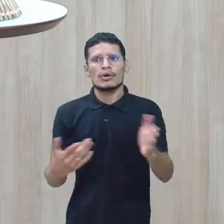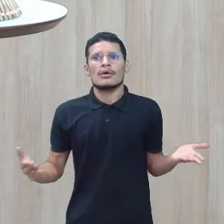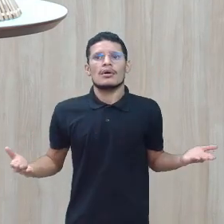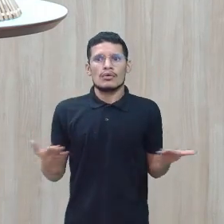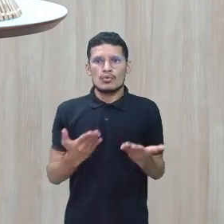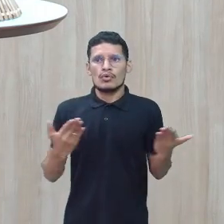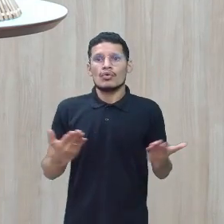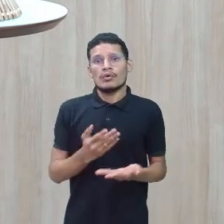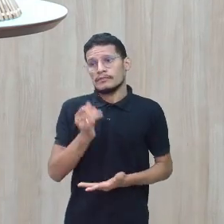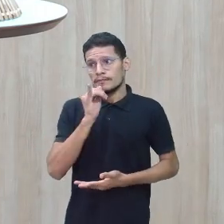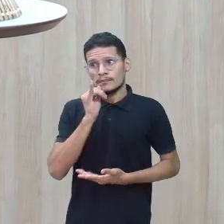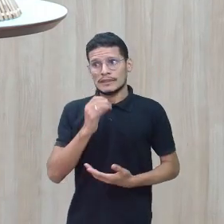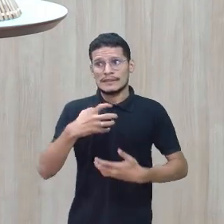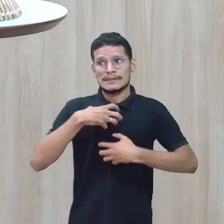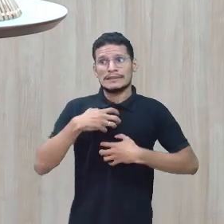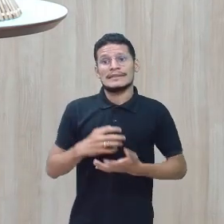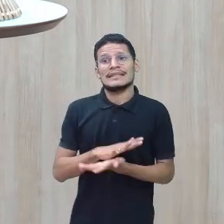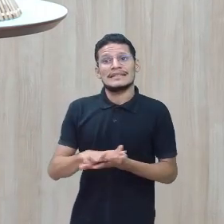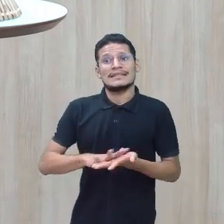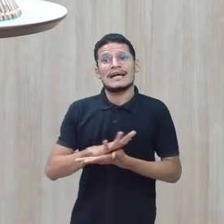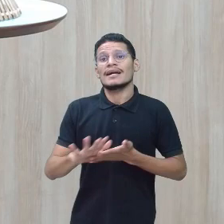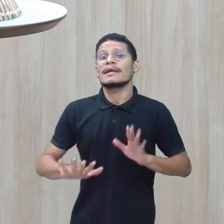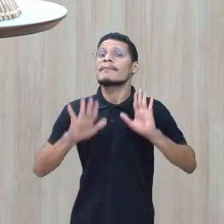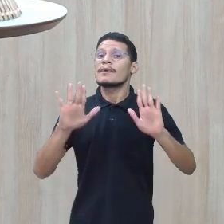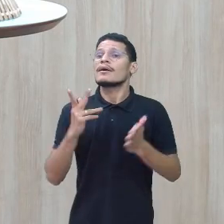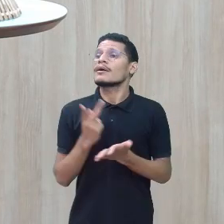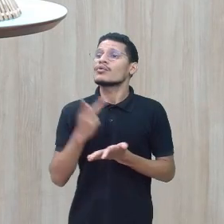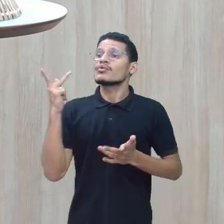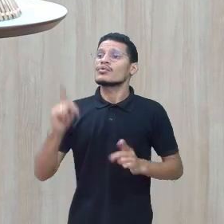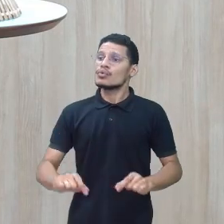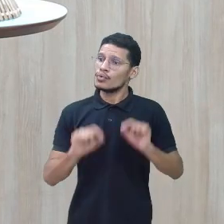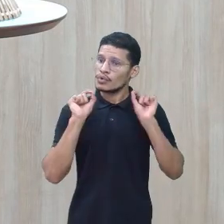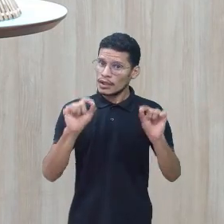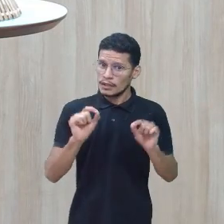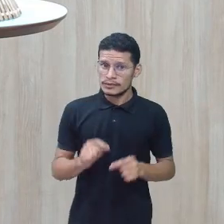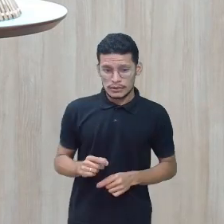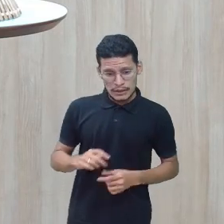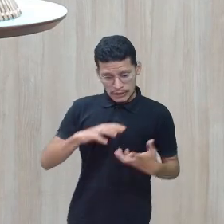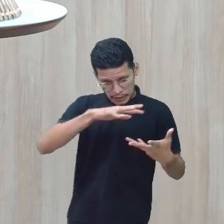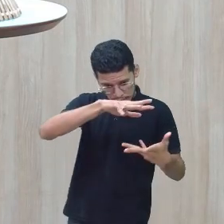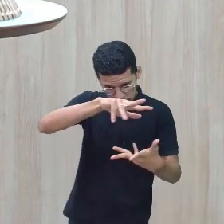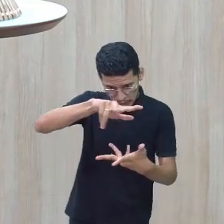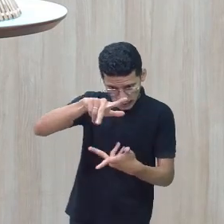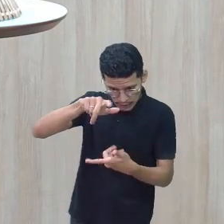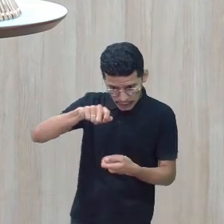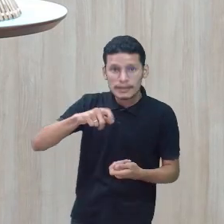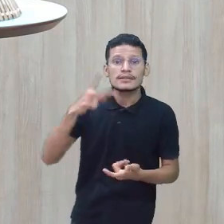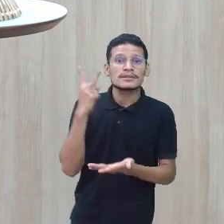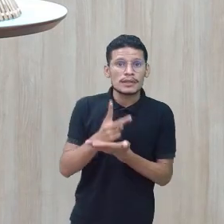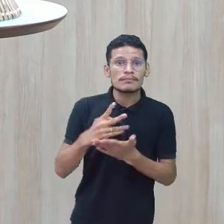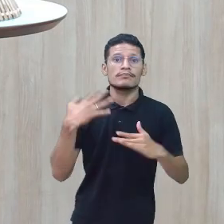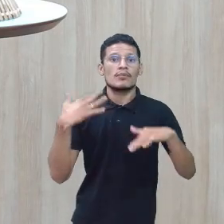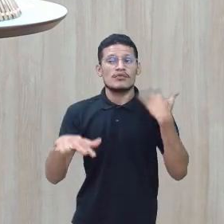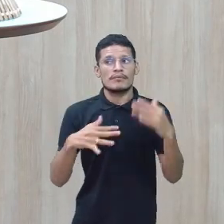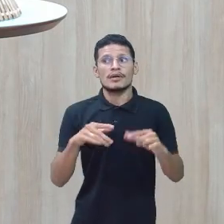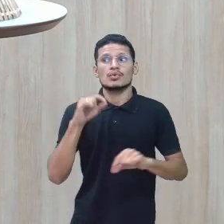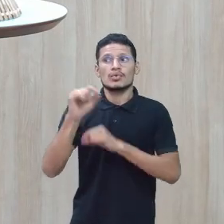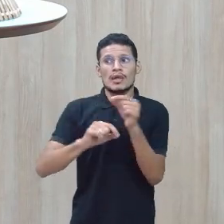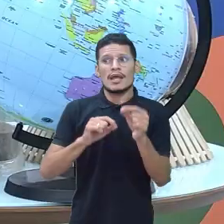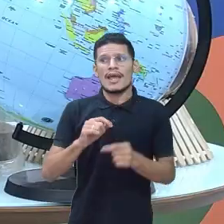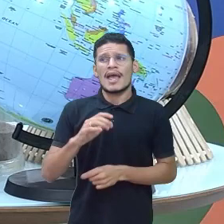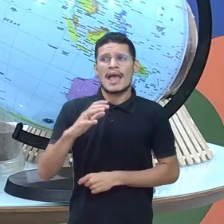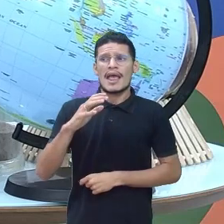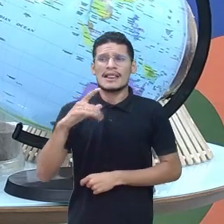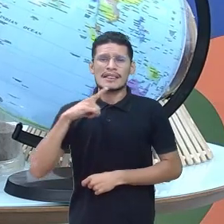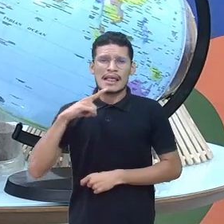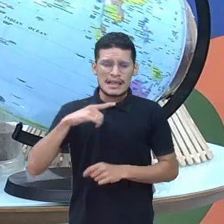sem sentirmos, o que é que acontece? A Terra realiza um movimento. É um movimento tão